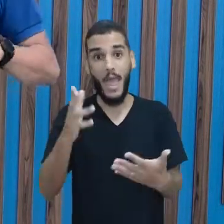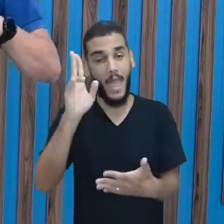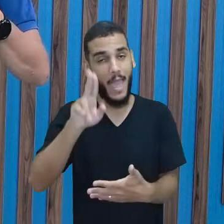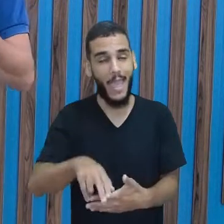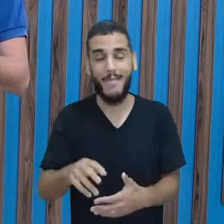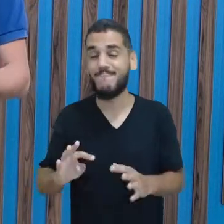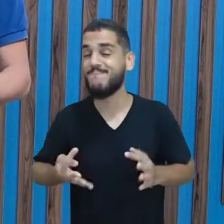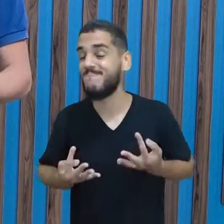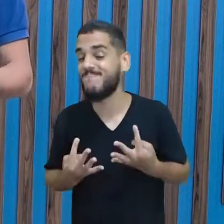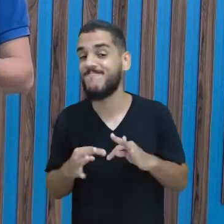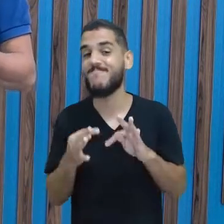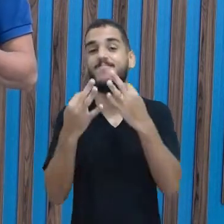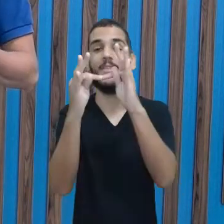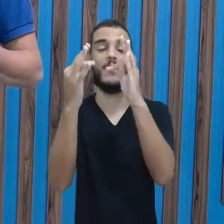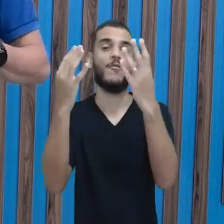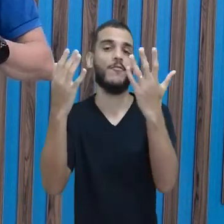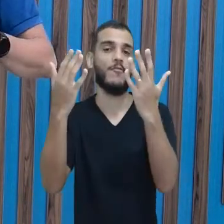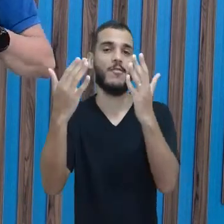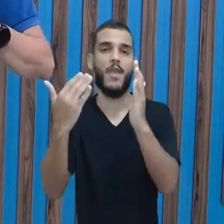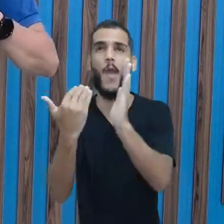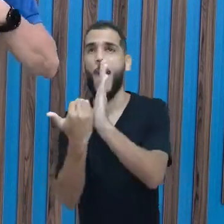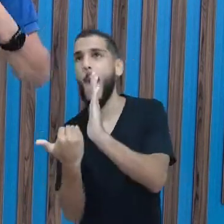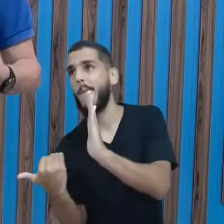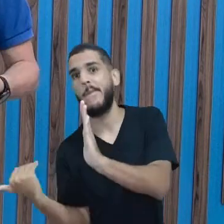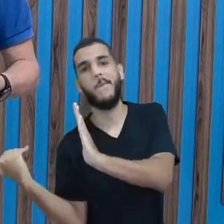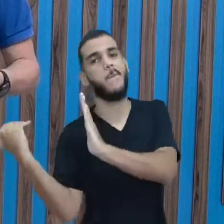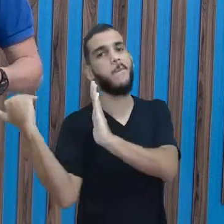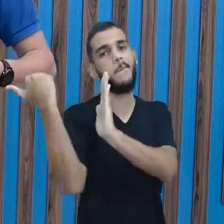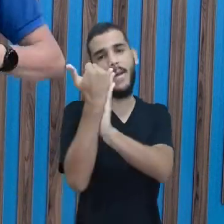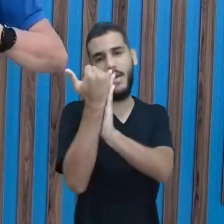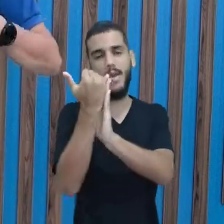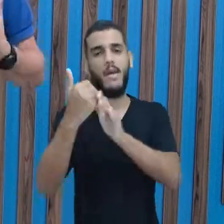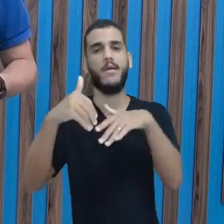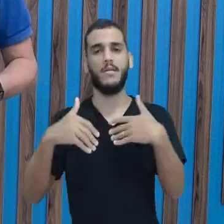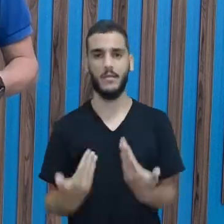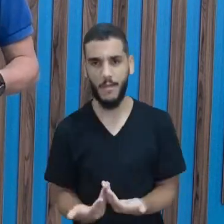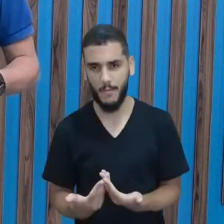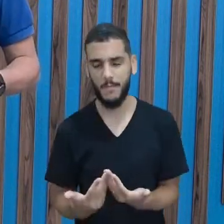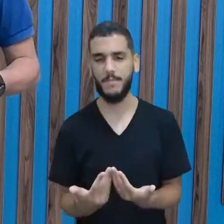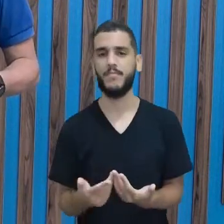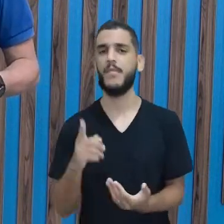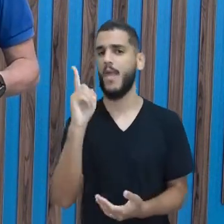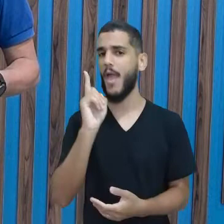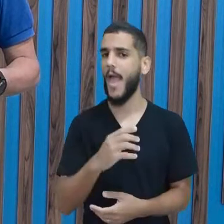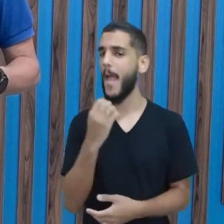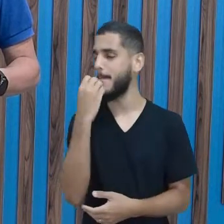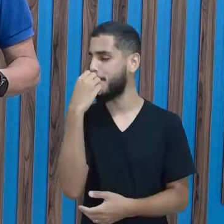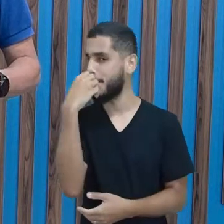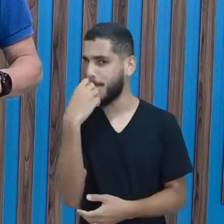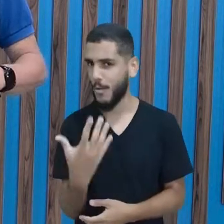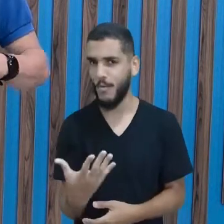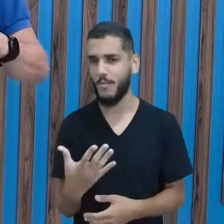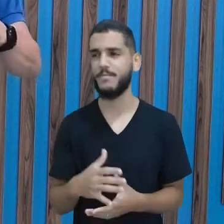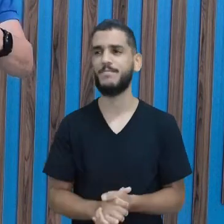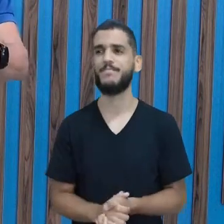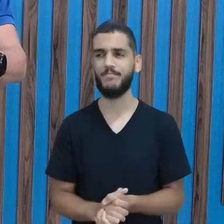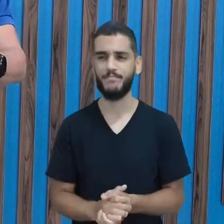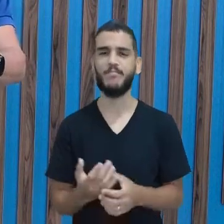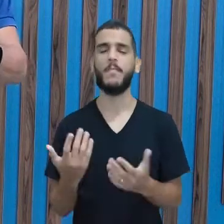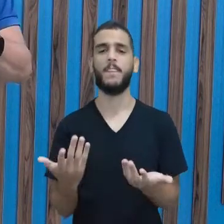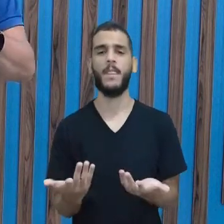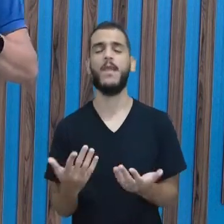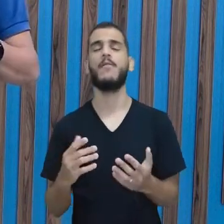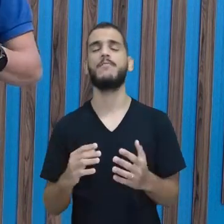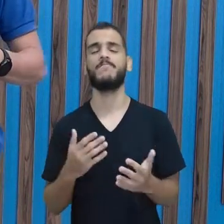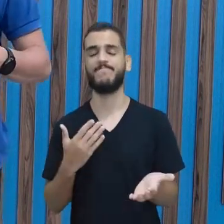Então a tecnologia hoje, ela tem avançado muito. É excelente, né? Do ponto de vista de avanço tecnológico.